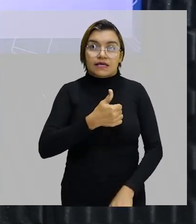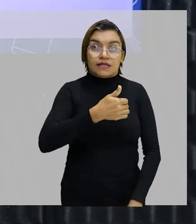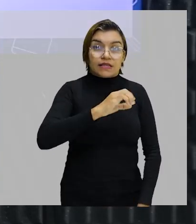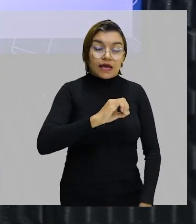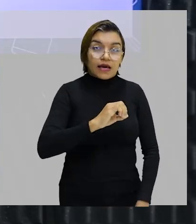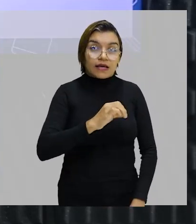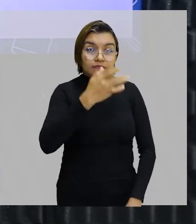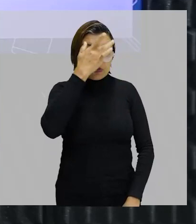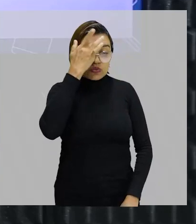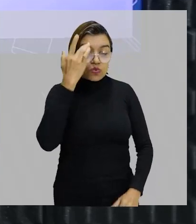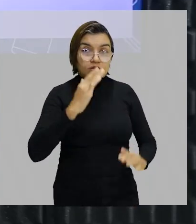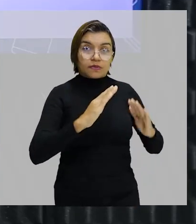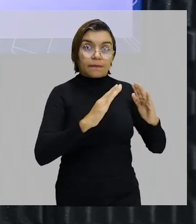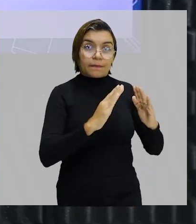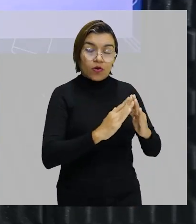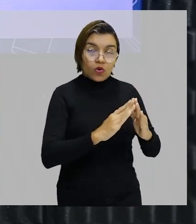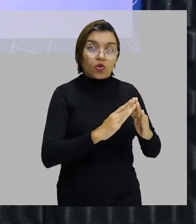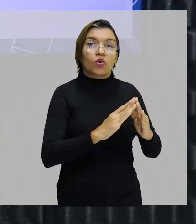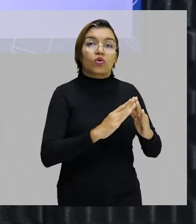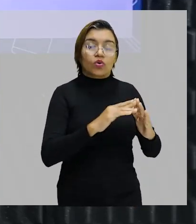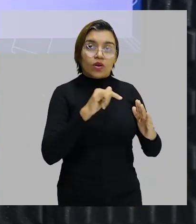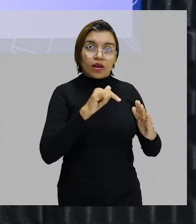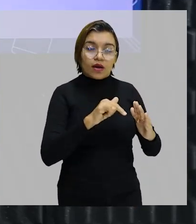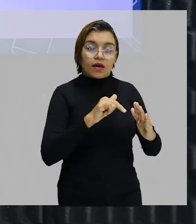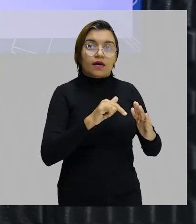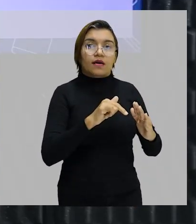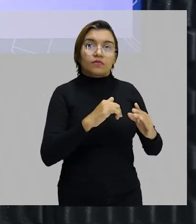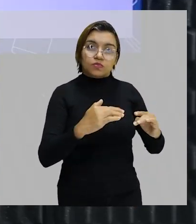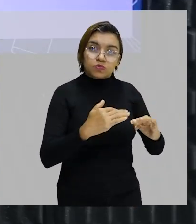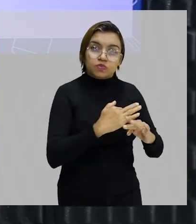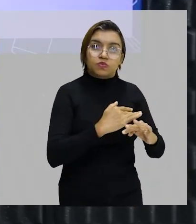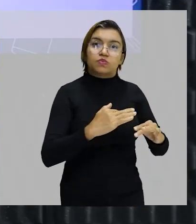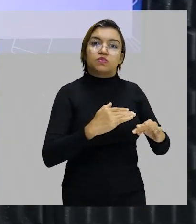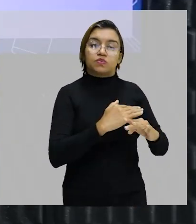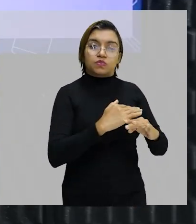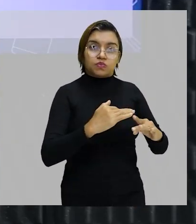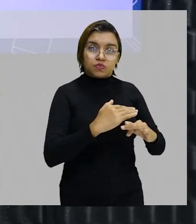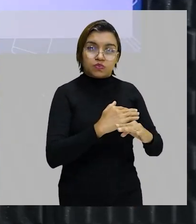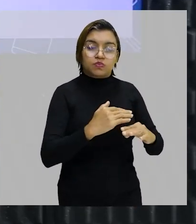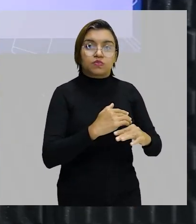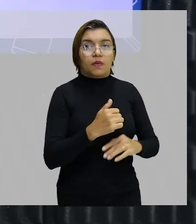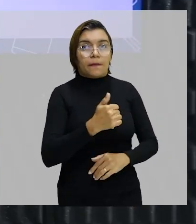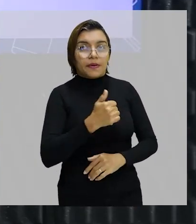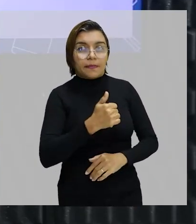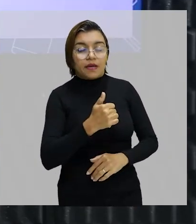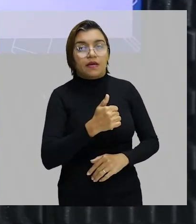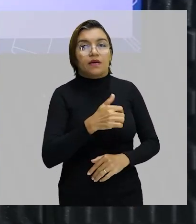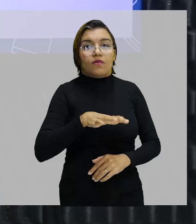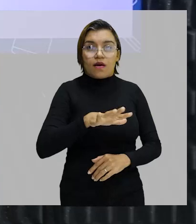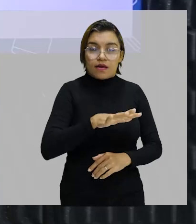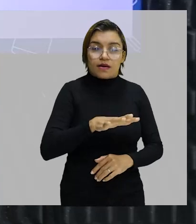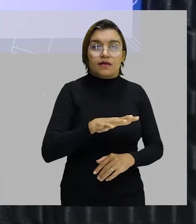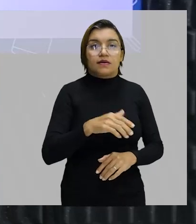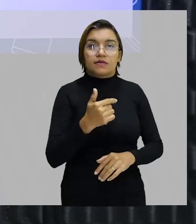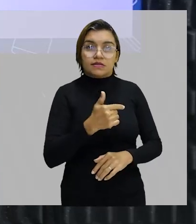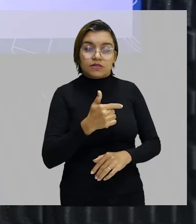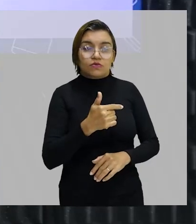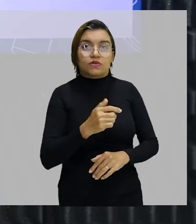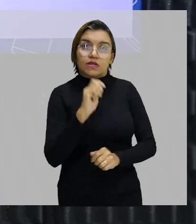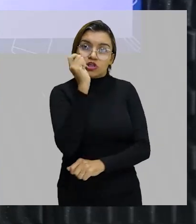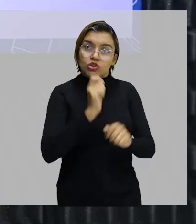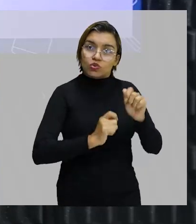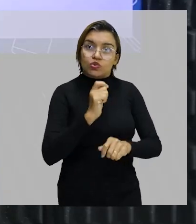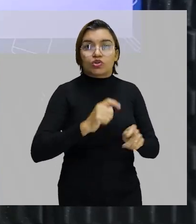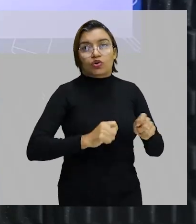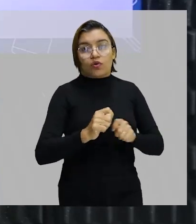espaço urbano, ou seja, vão estar ali ocupando as atividades de segundo e terceiro setor da economia, indústria e